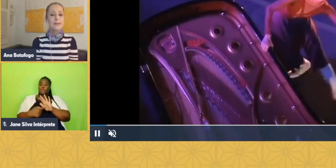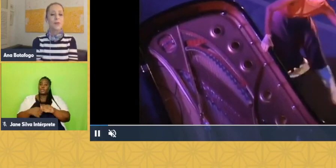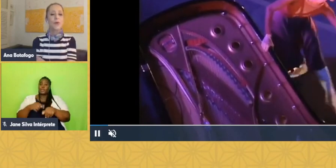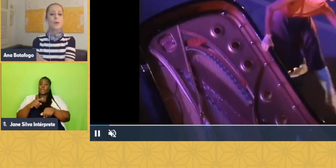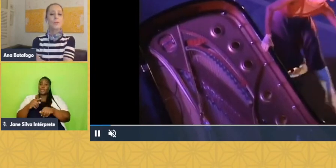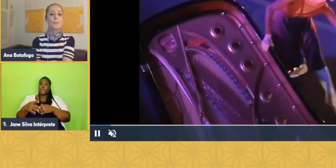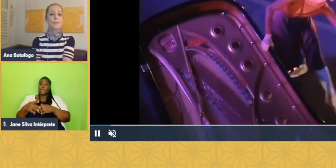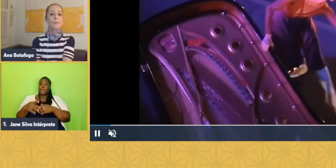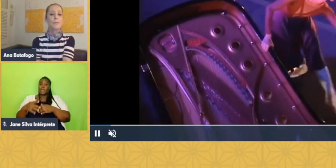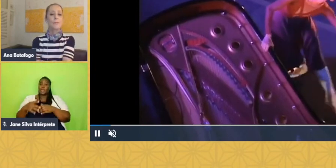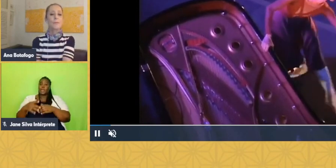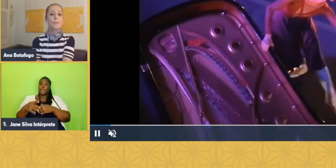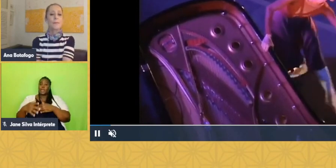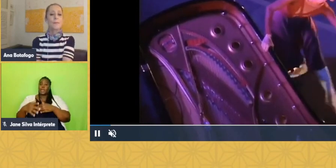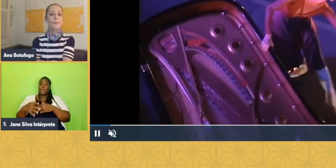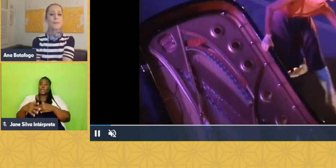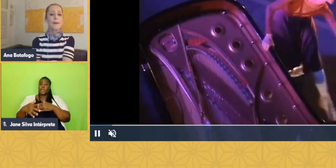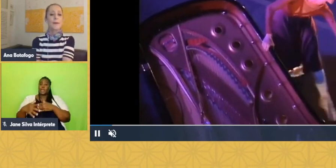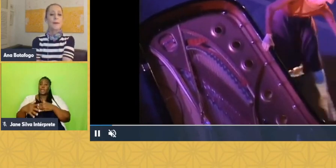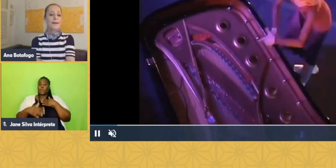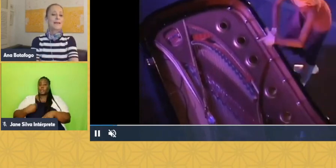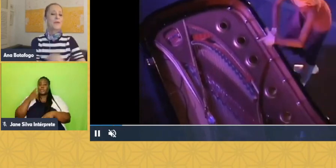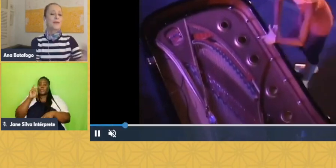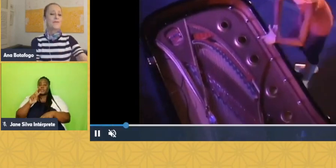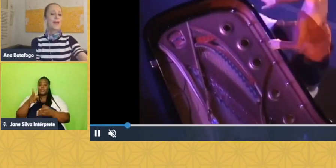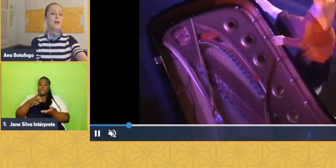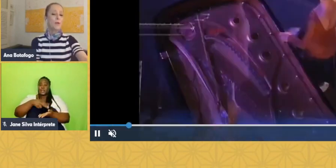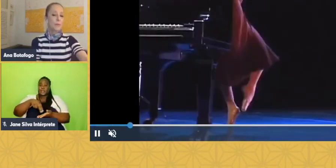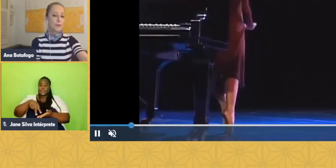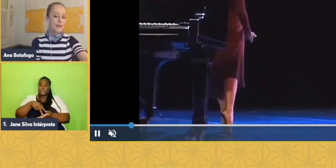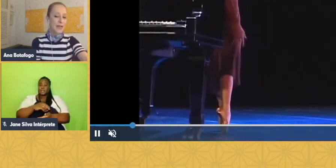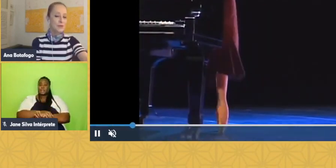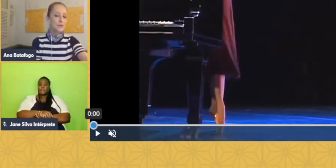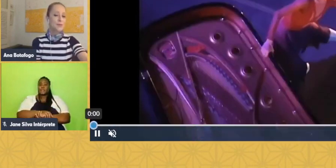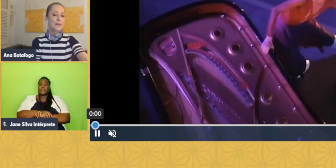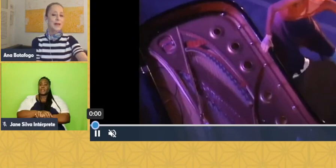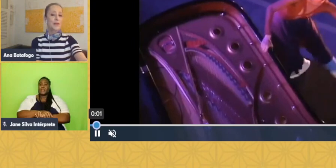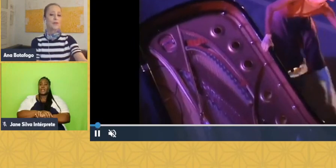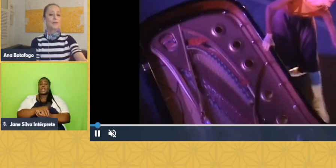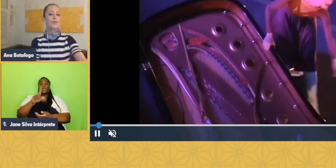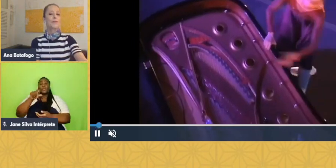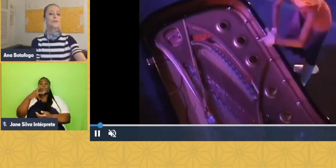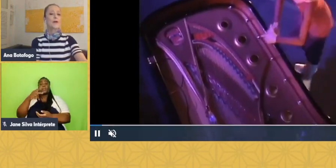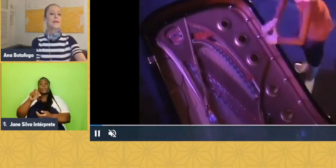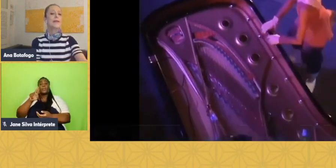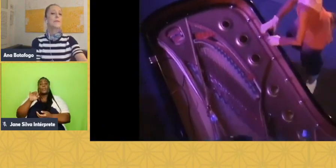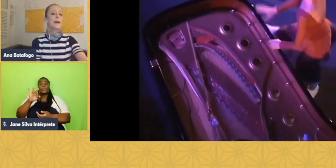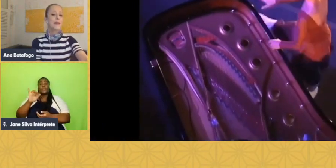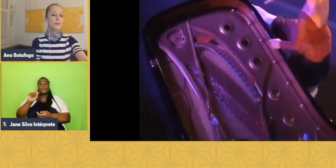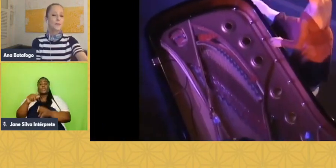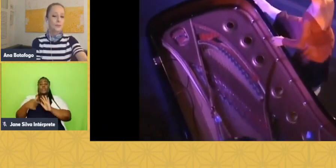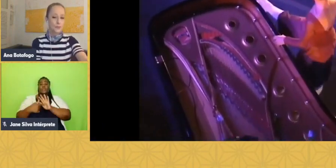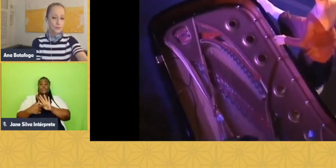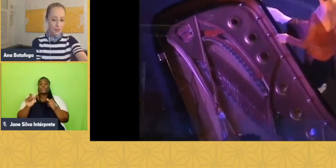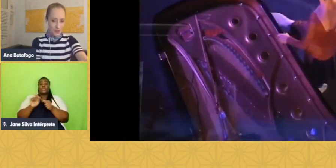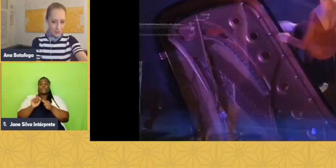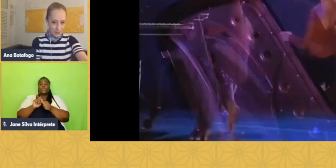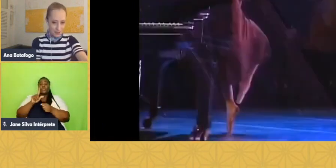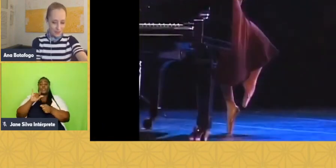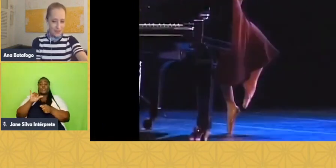para vir cedo passando isso esse é o inverno corpo e ela não for tem o espetáculo que eu fiz com a Lilian